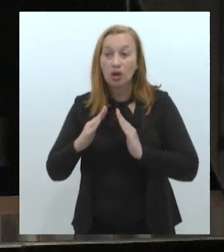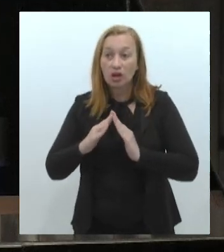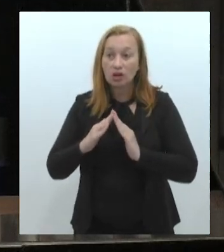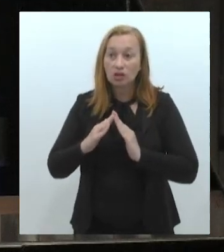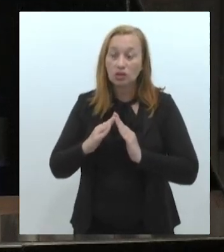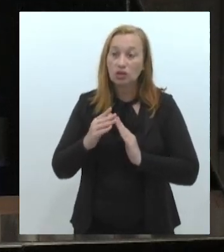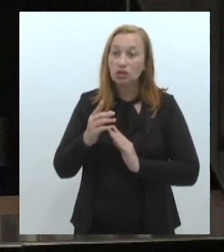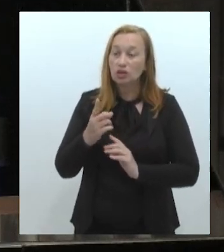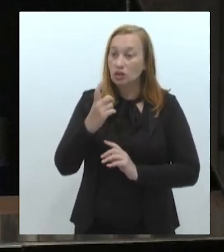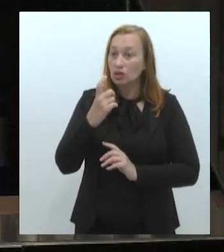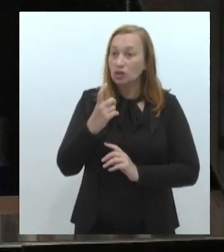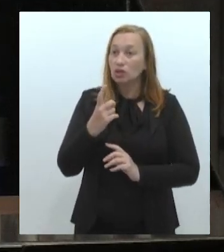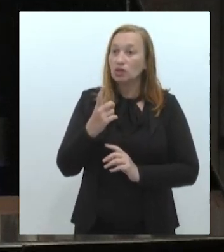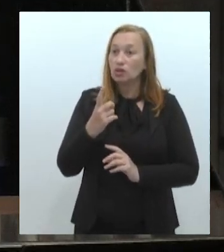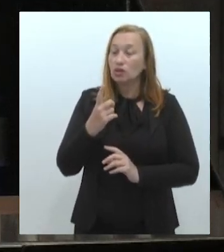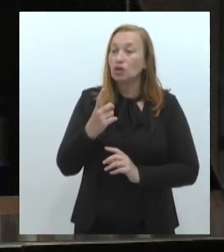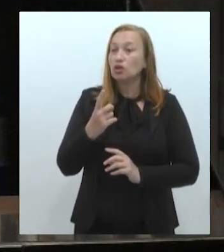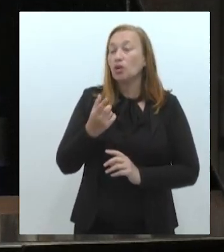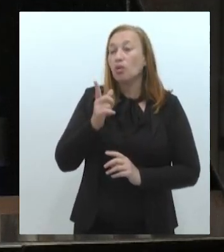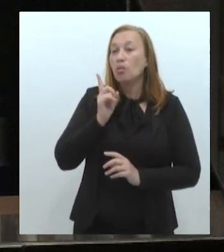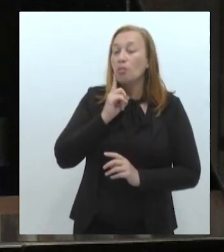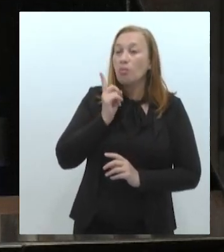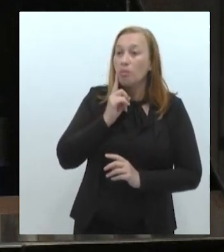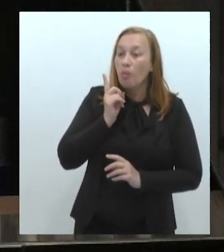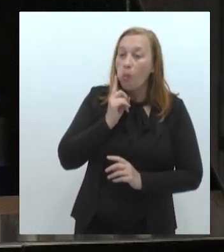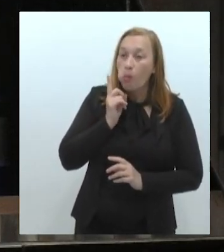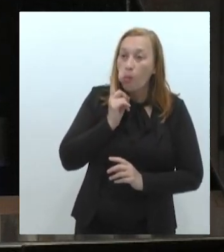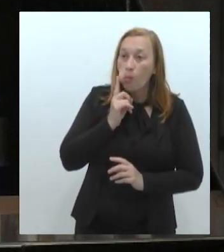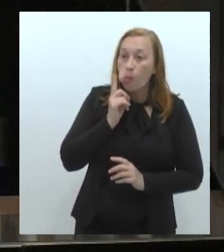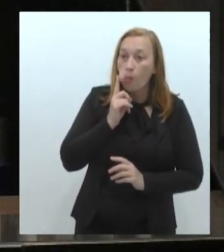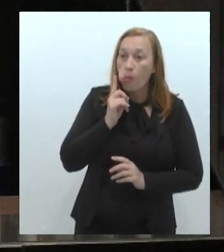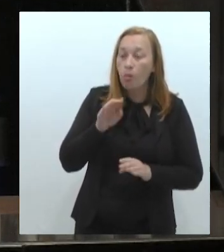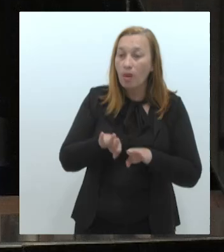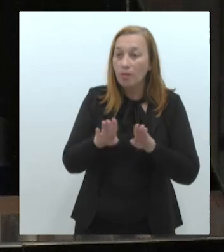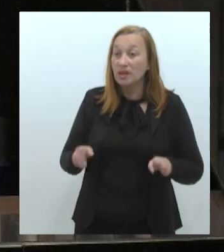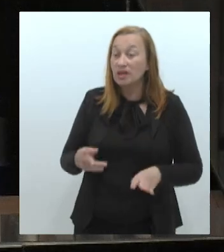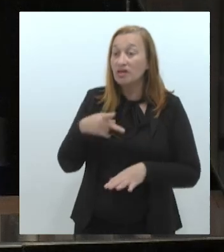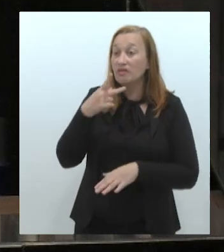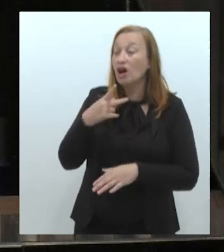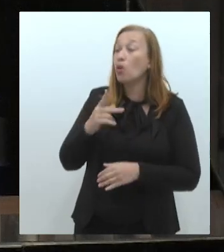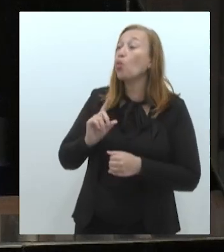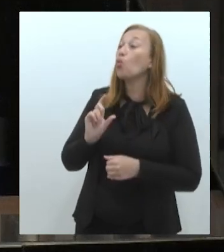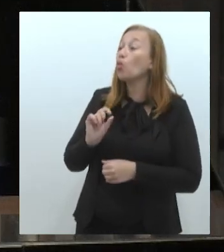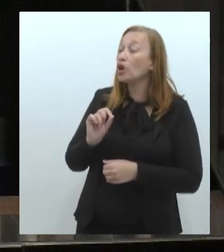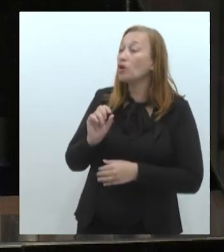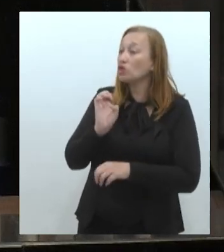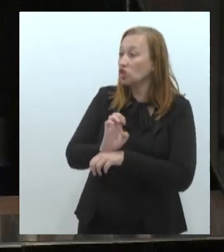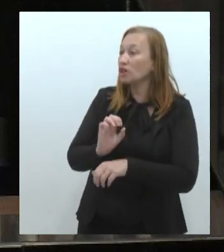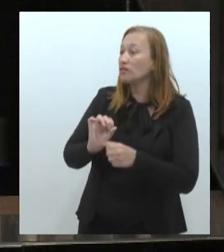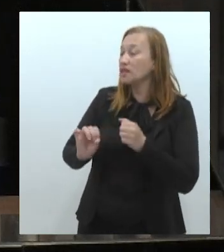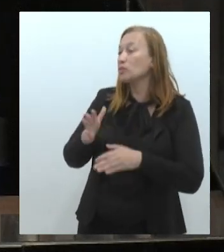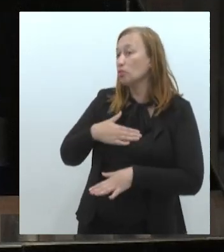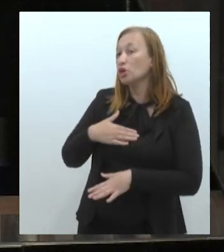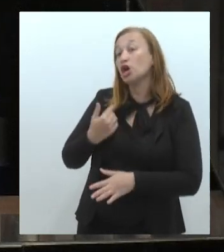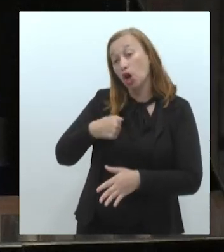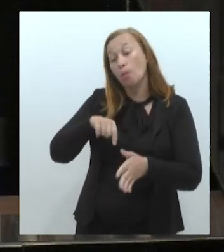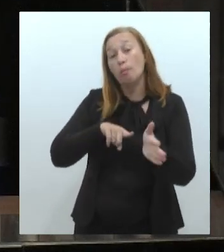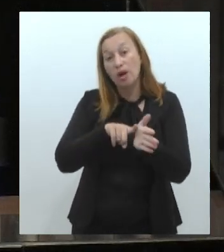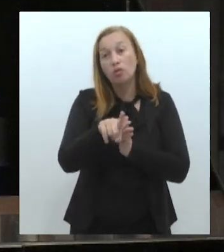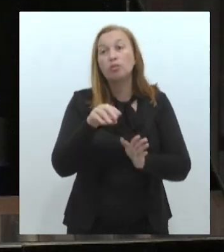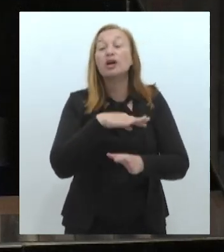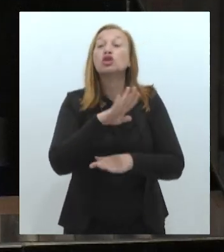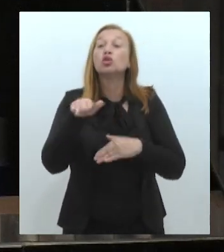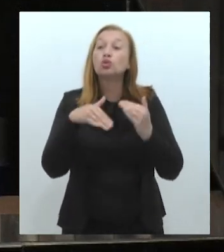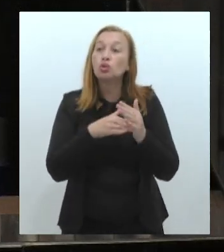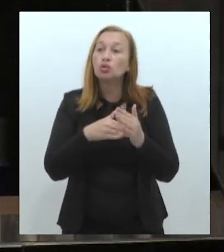joga um saco de bala na nossa mesa e fala o que o Estado vai fazer por mim. E eu pergunto para todo mundo que acompanha aqui, o